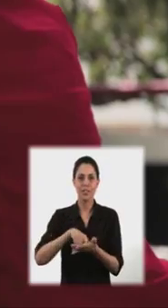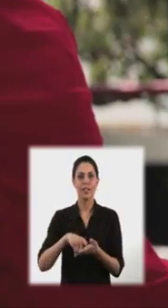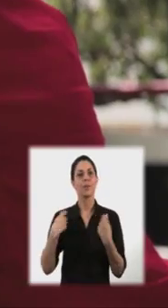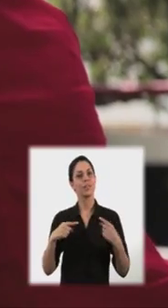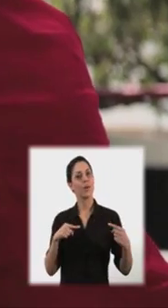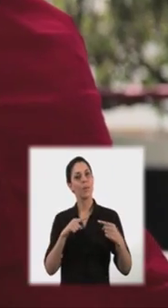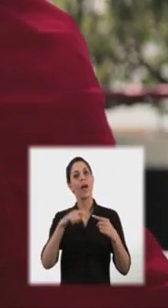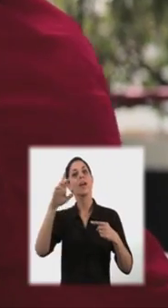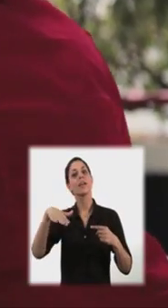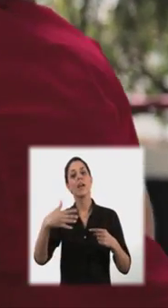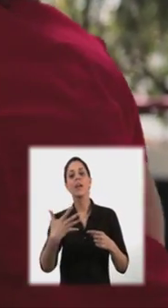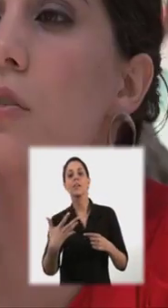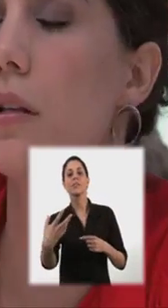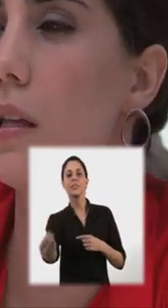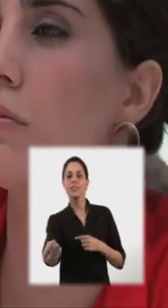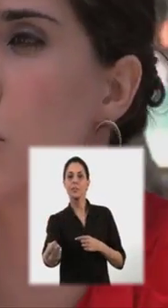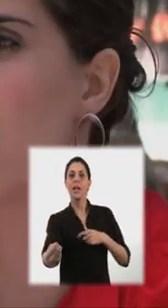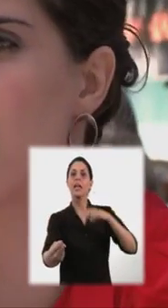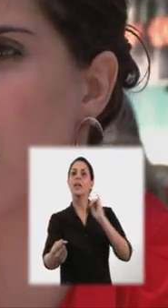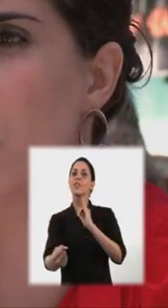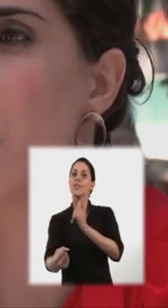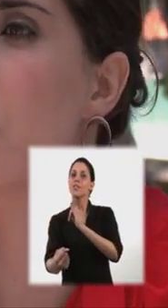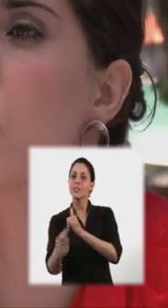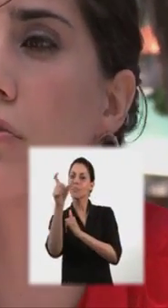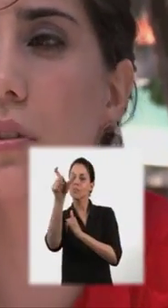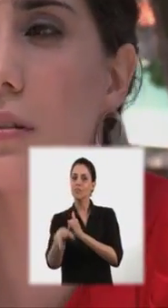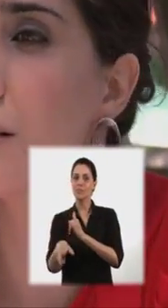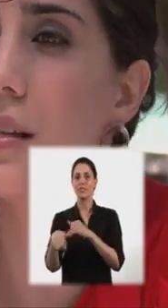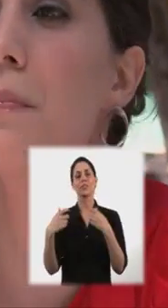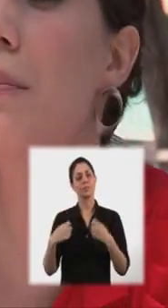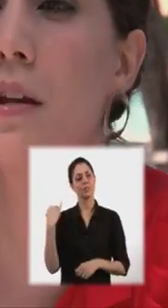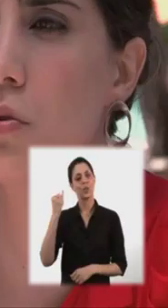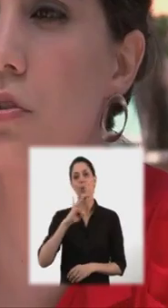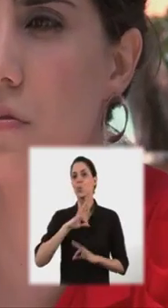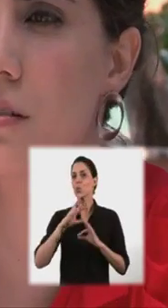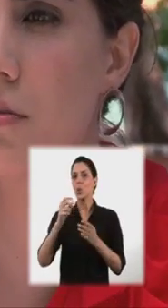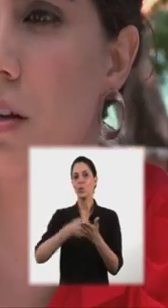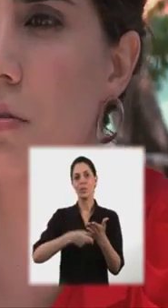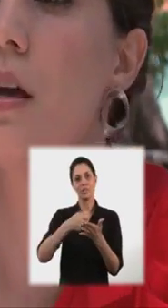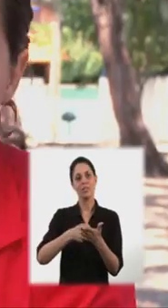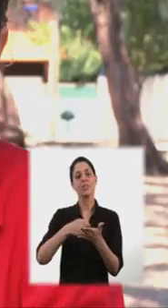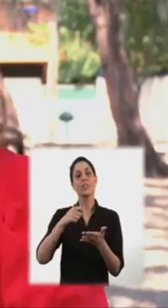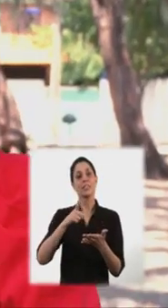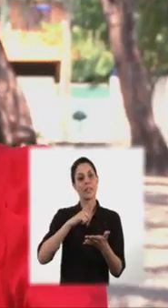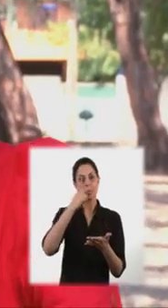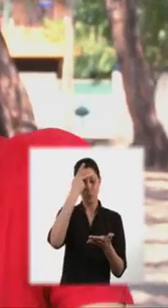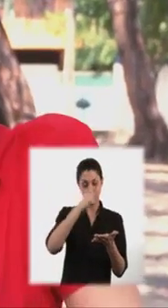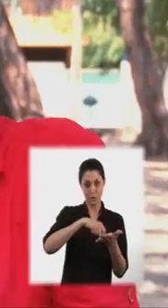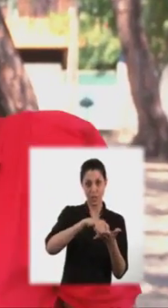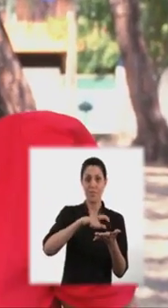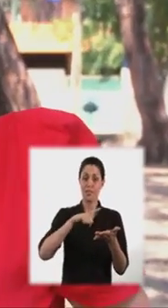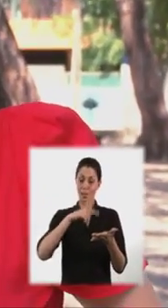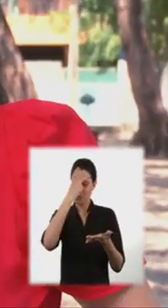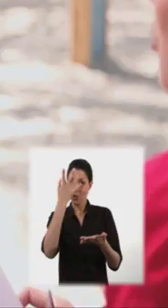meu destinatário. Então, todo texto ele tem um destinatário. E isso eu vou ter sempre em mente quando eu estiver escrevendo. Diz para mim, se